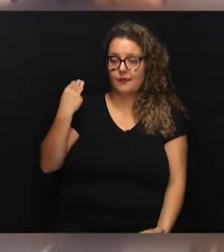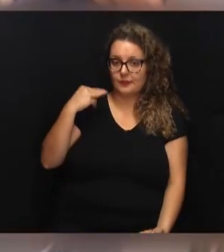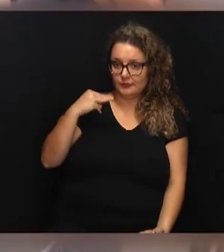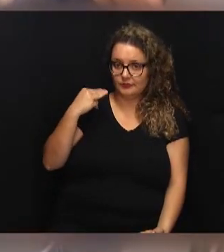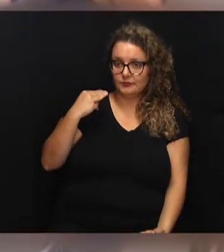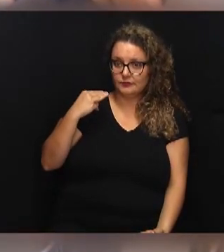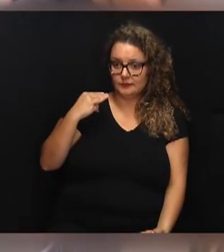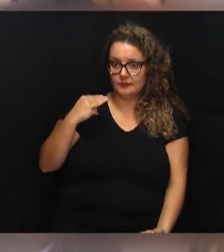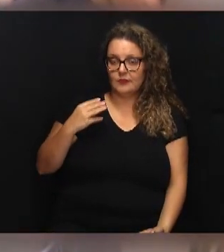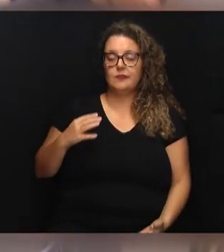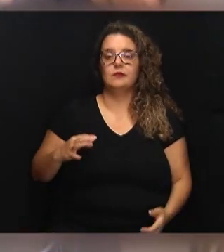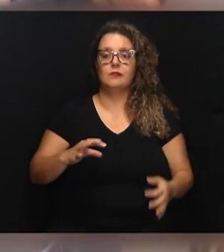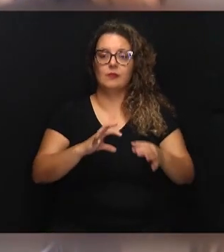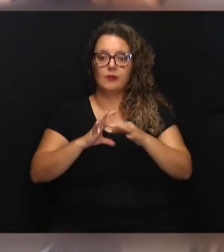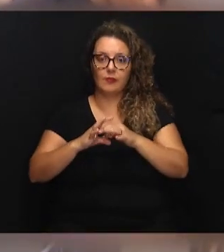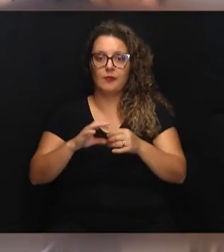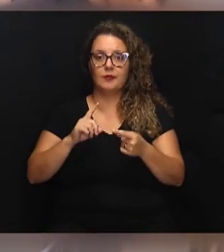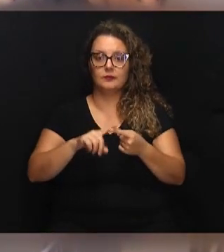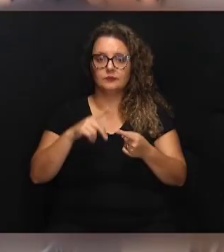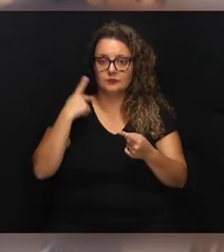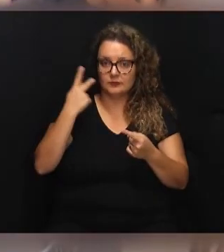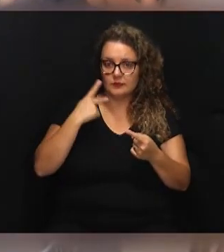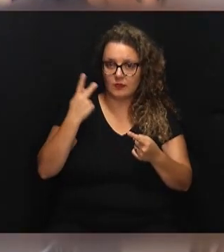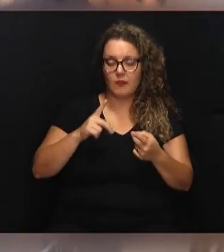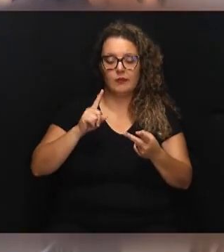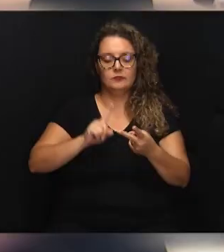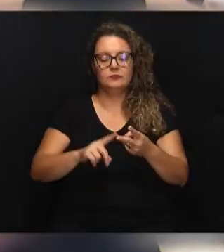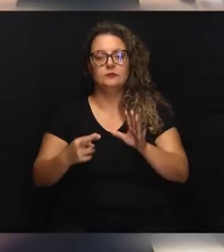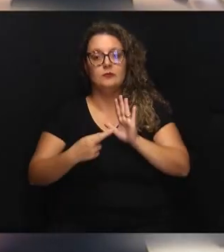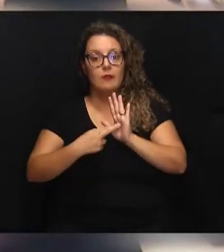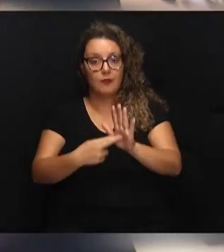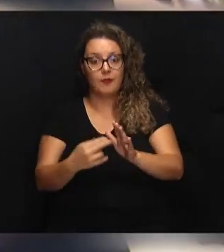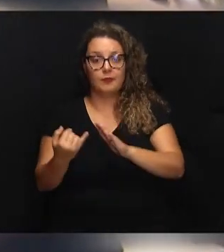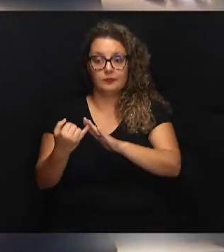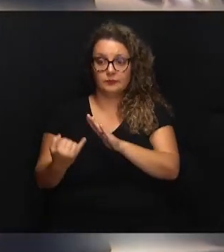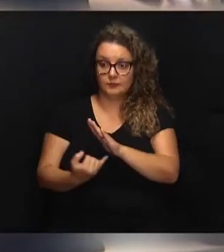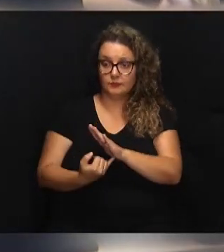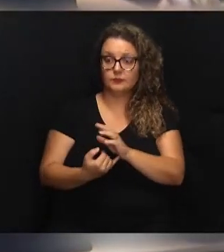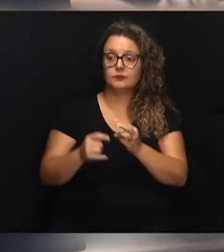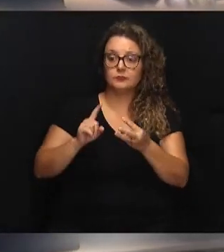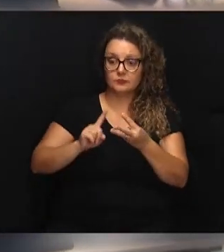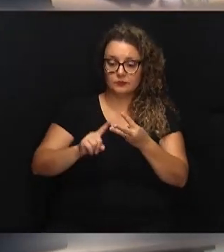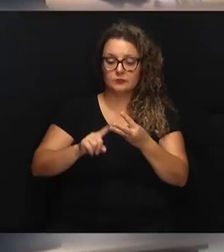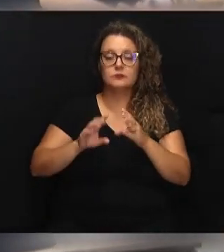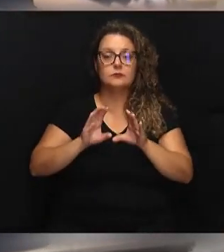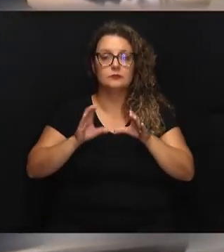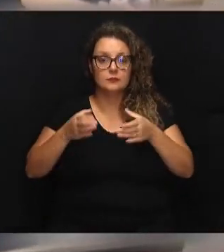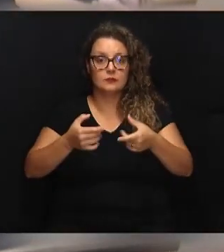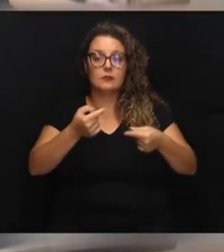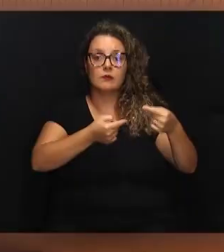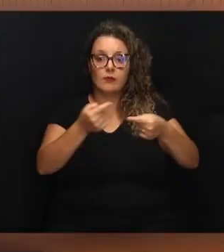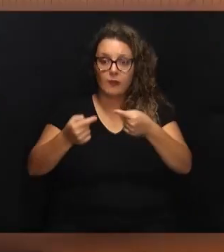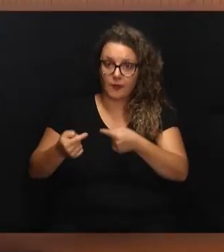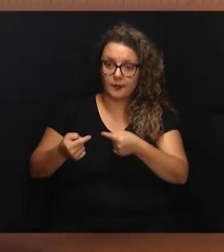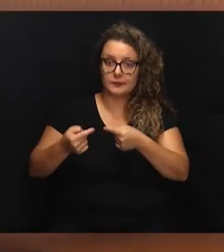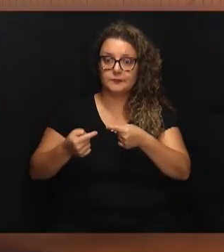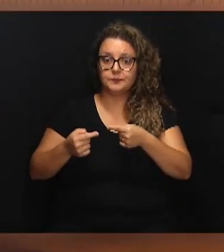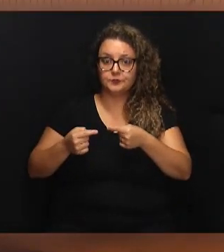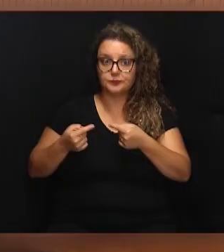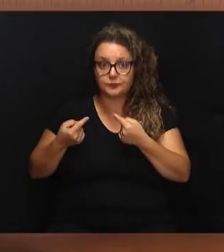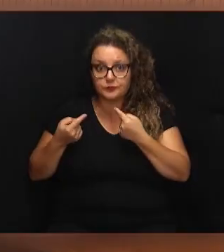Conte, se uniram vereadores, representantes de entidades e a comunidade para debater sobre